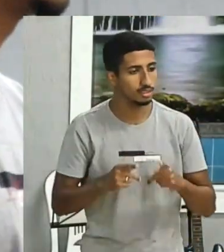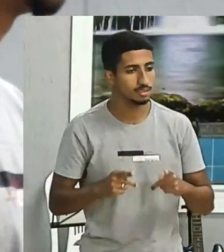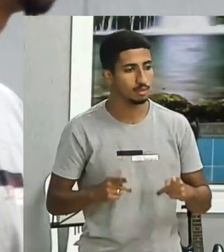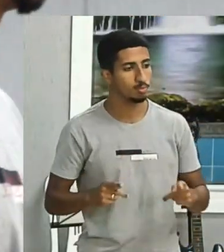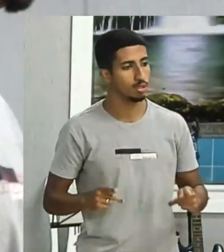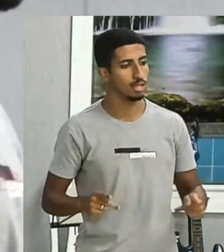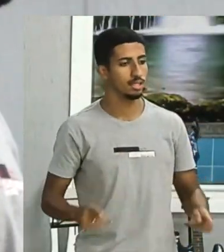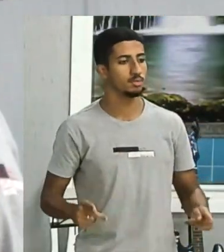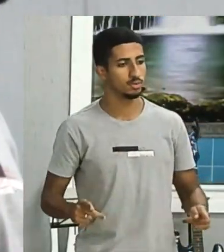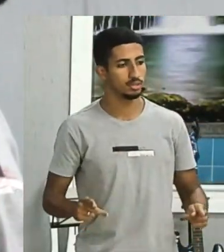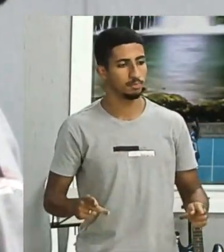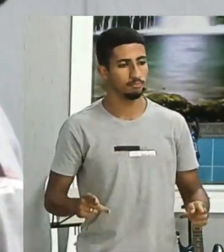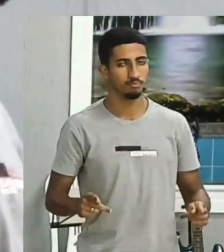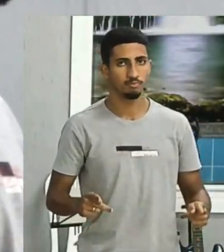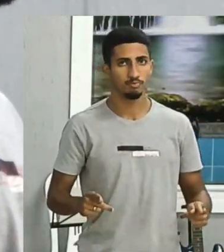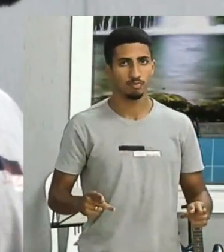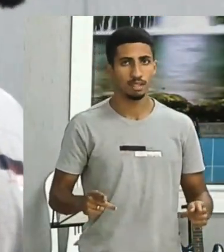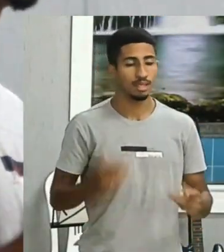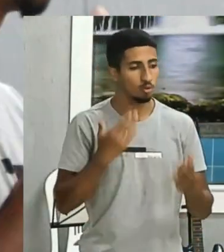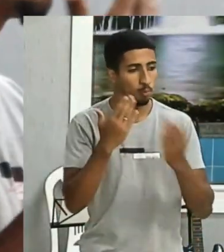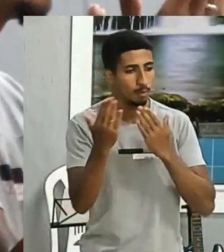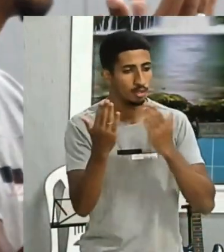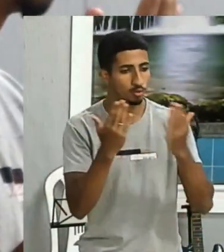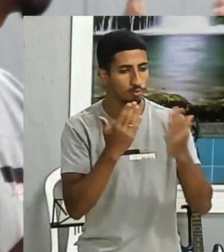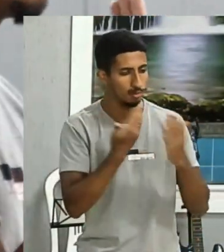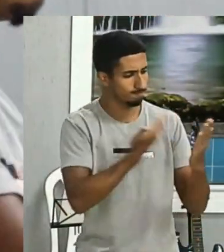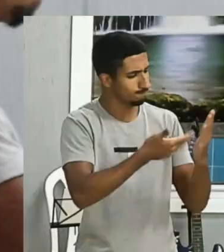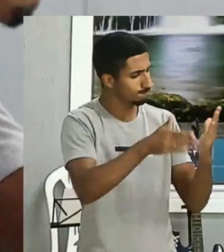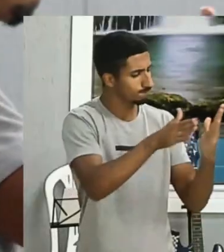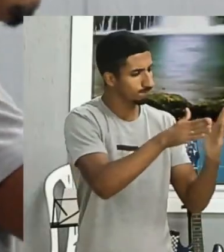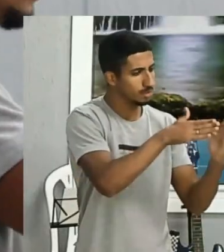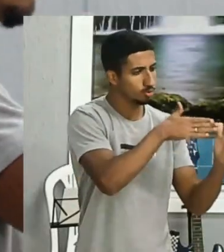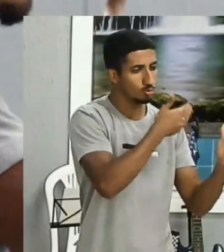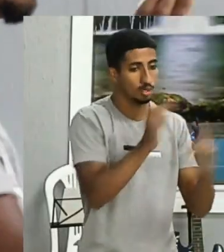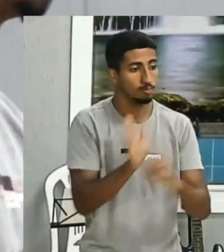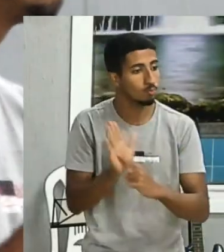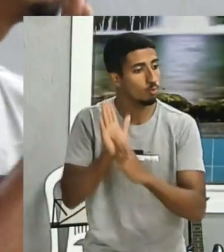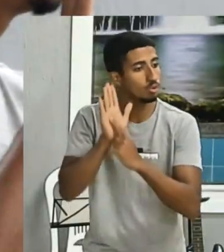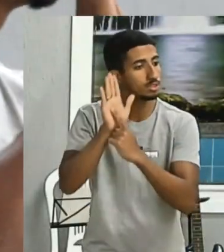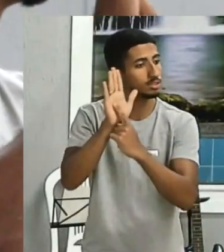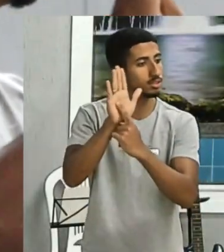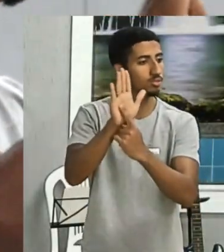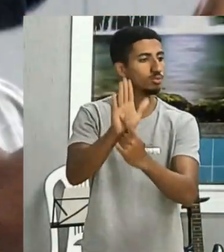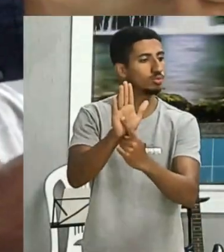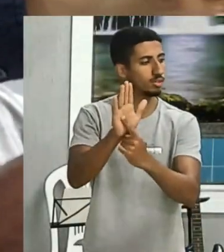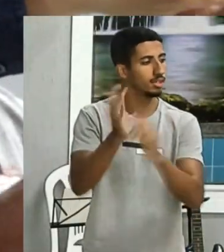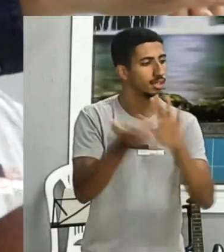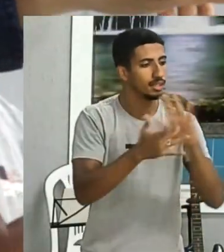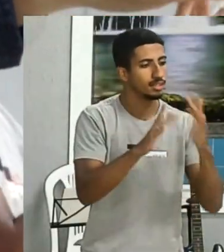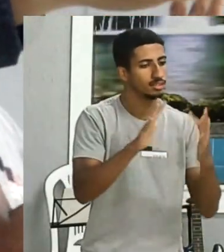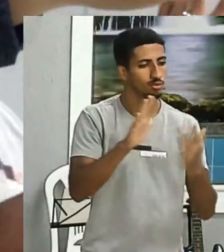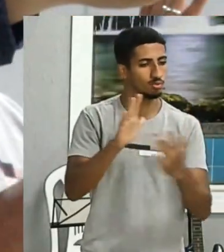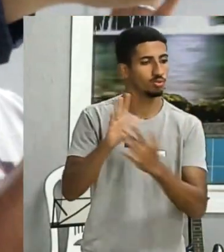uma pintura de quem é Jesus, como que Jesus é.